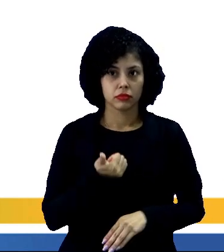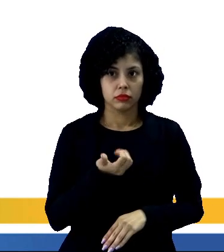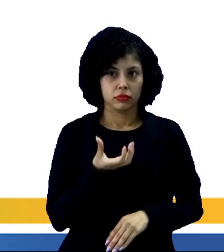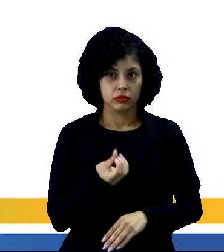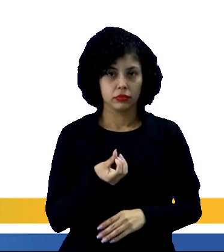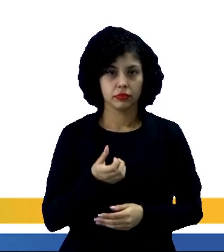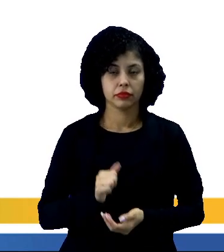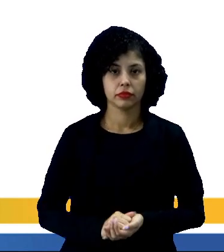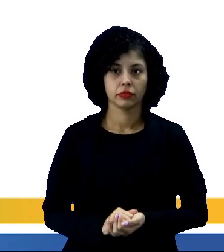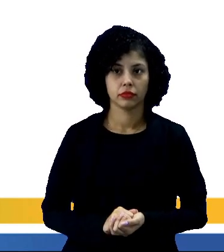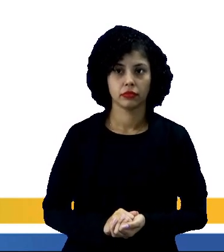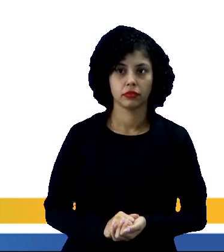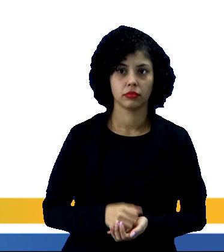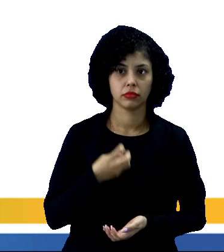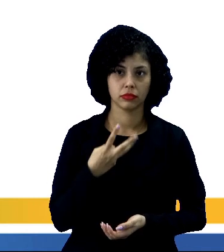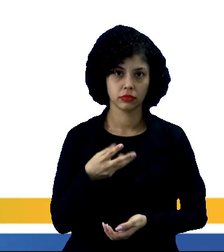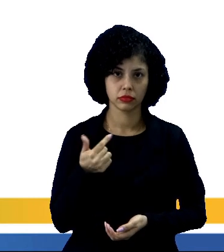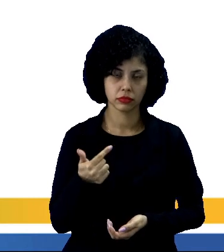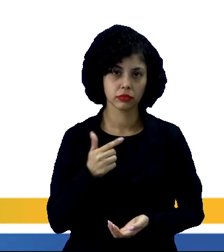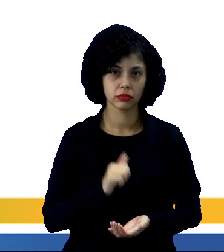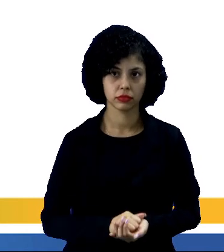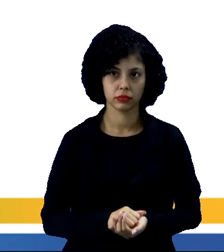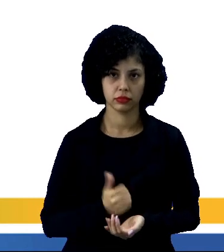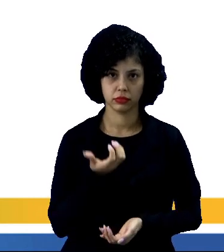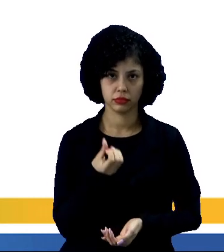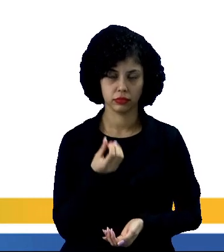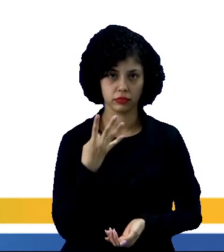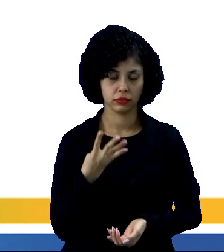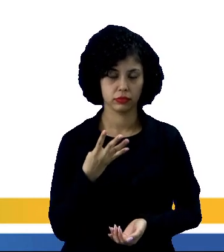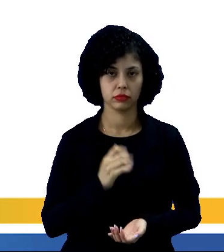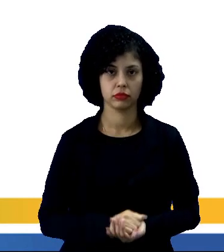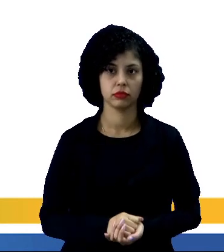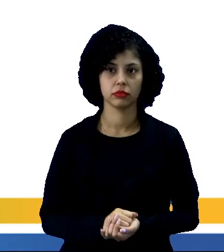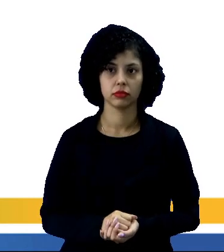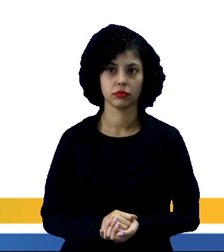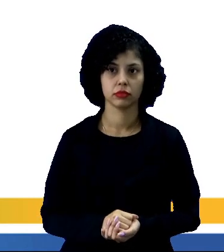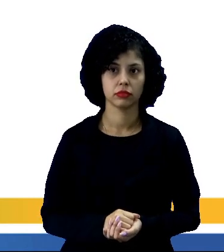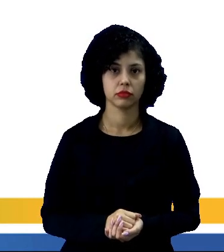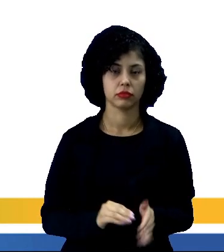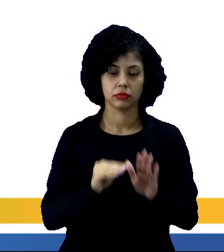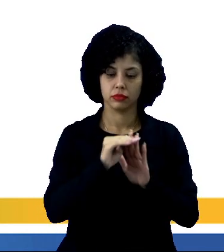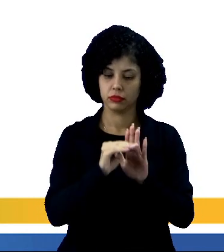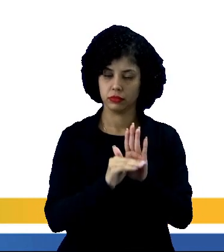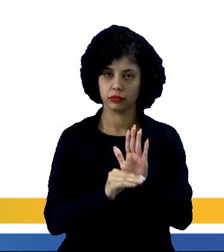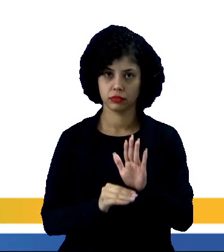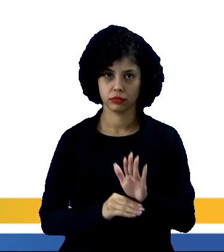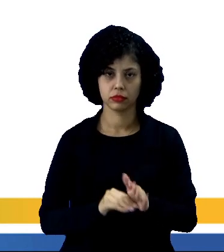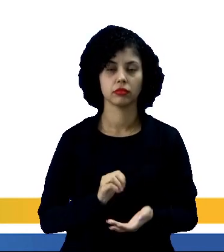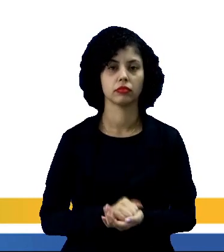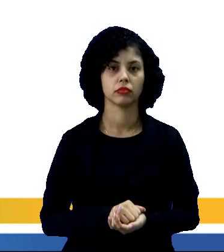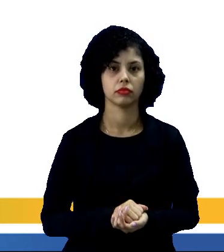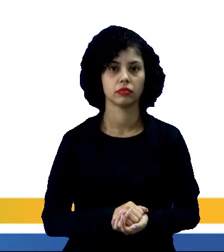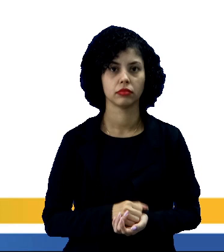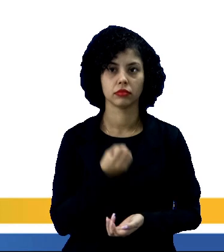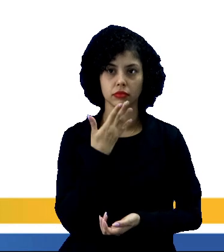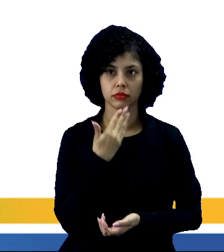16 bits, né? 32 bits, 64 bits, tá? São taxas de amostragem,